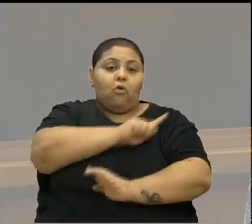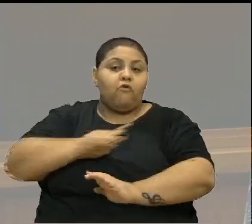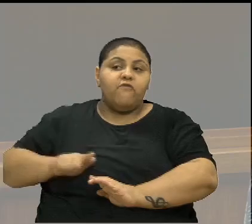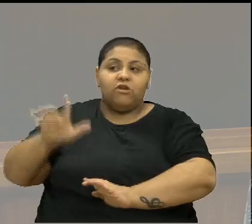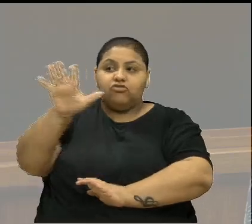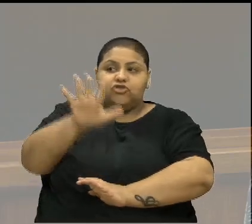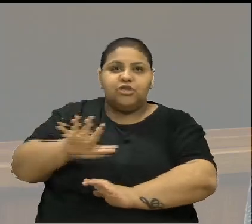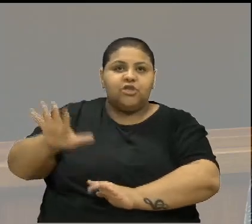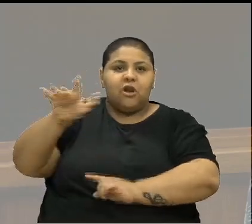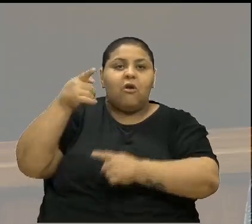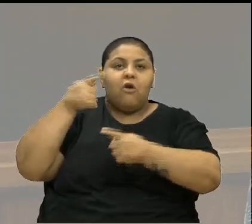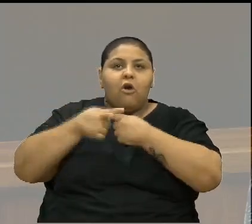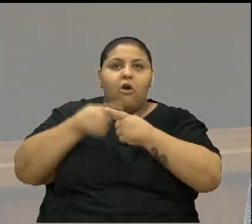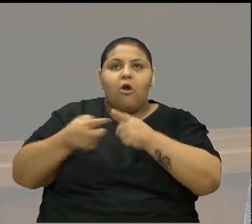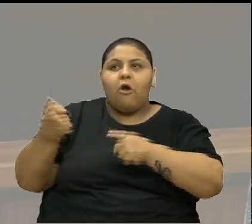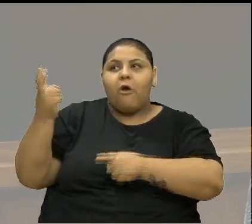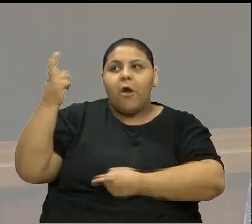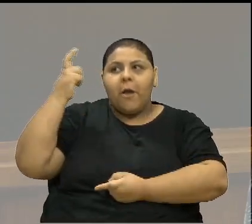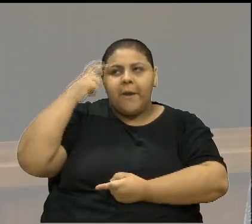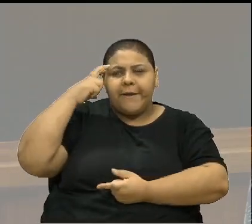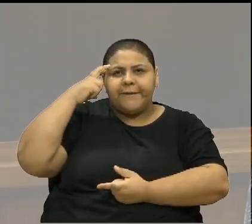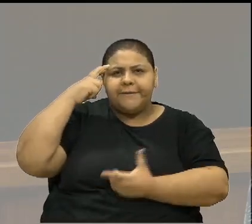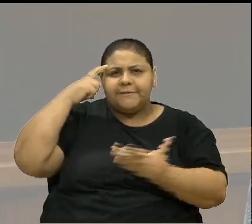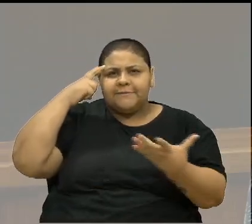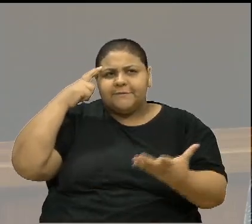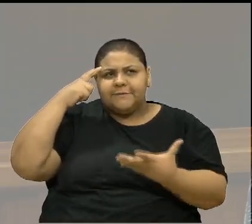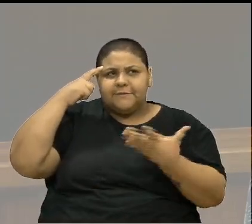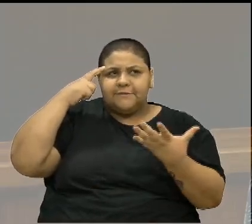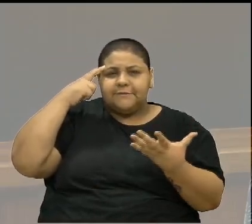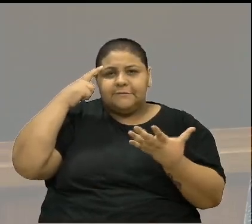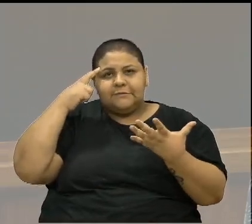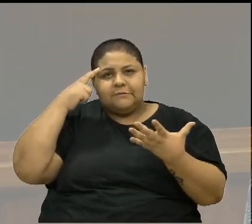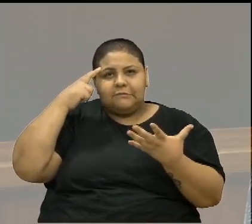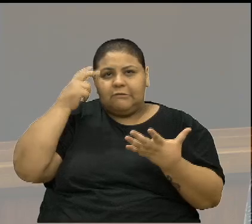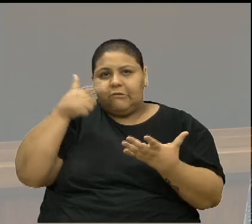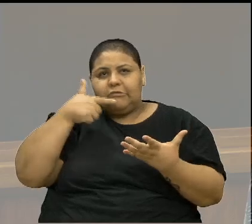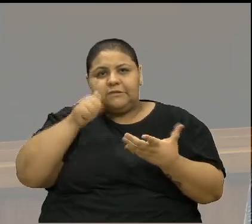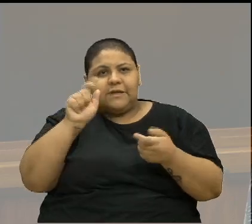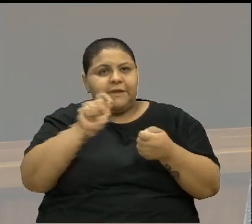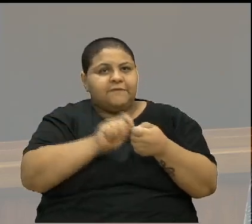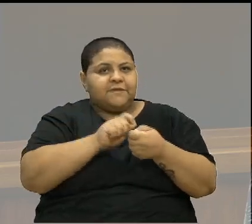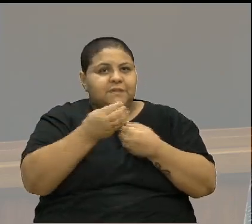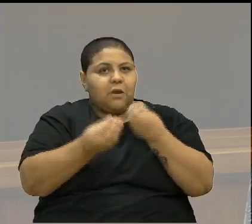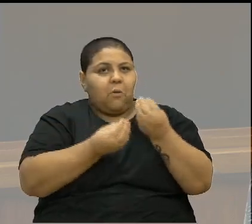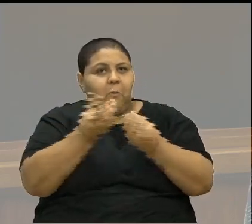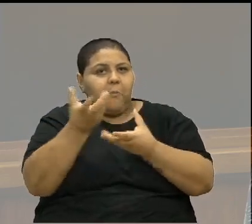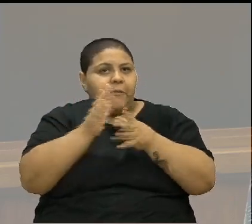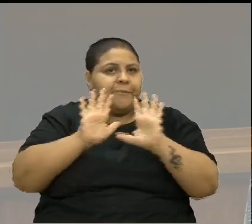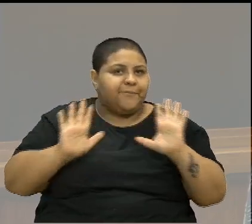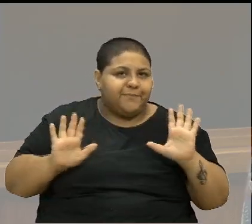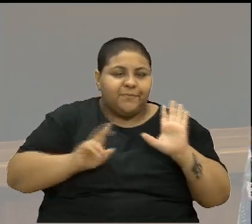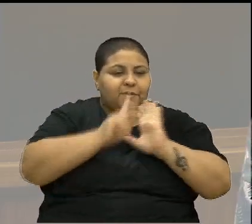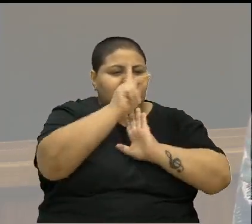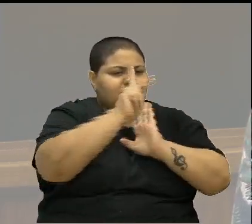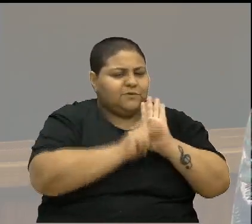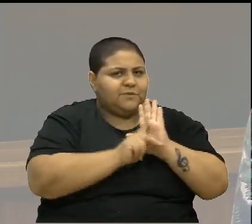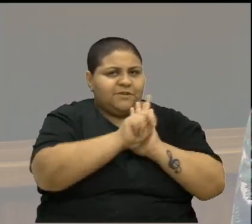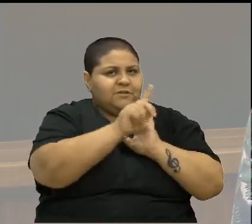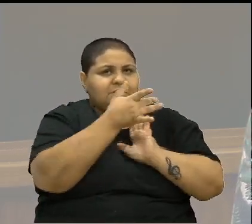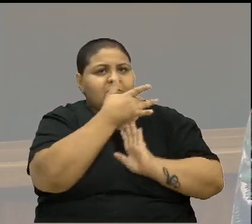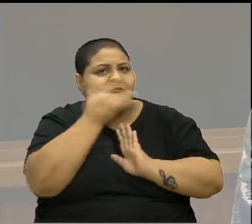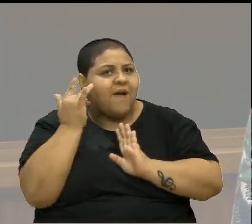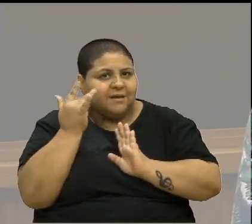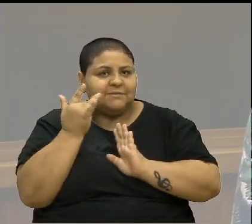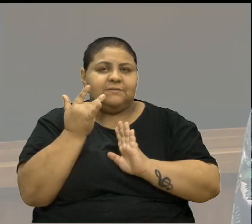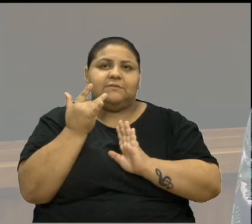geral, porque a cultura se vira do jeito que dá, né? Muitas vezes os projetos não são tão fáceis